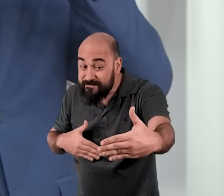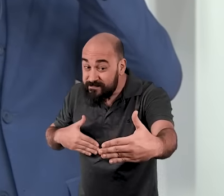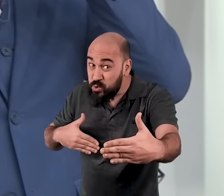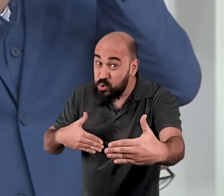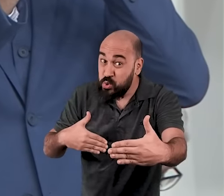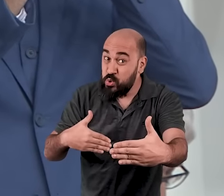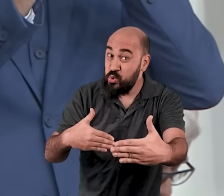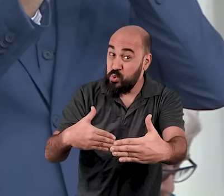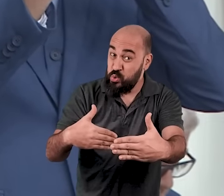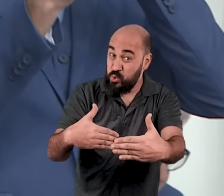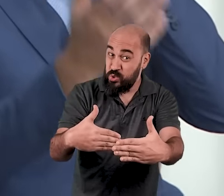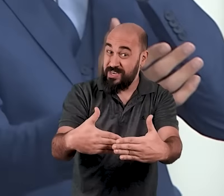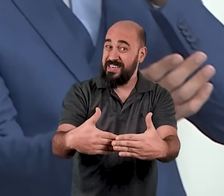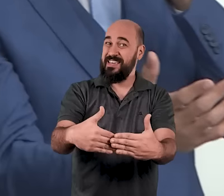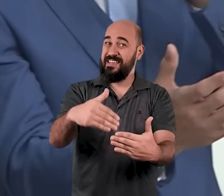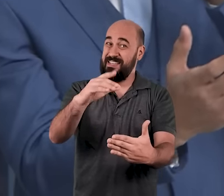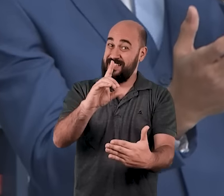se